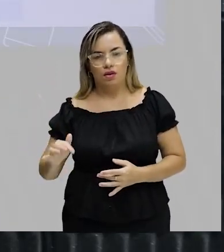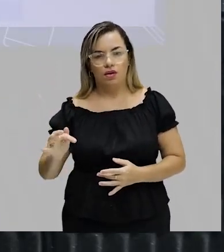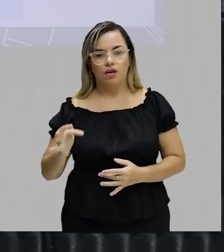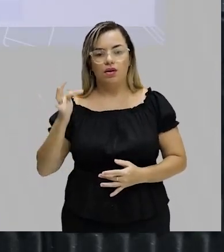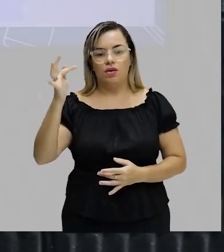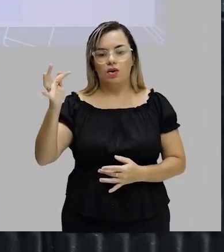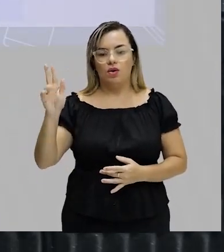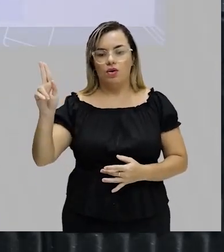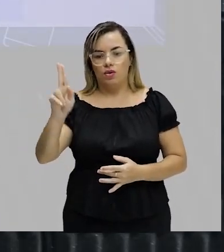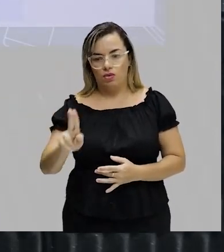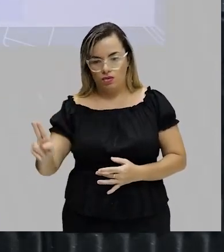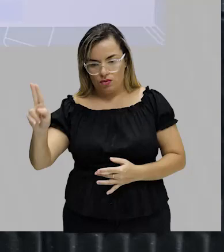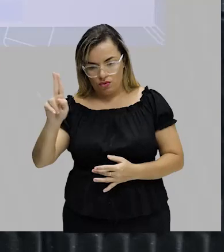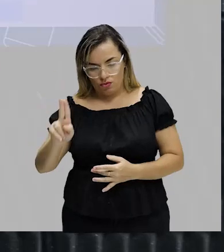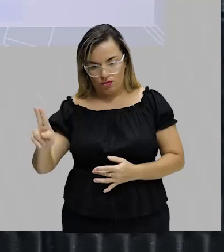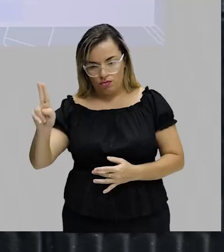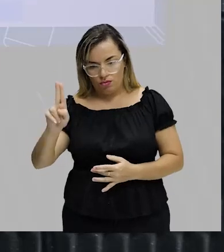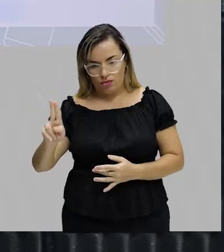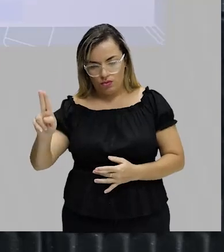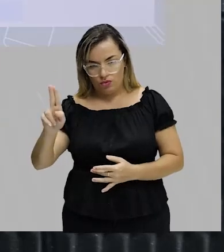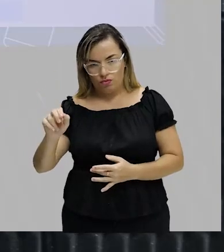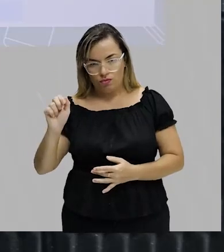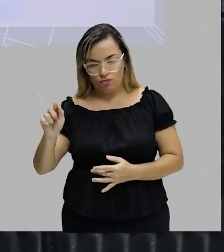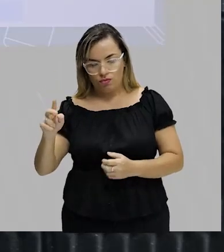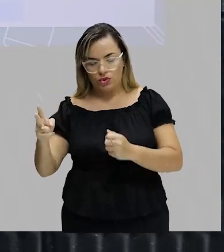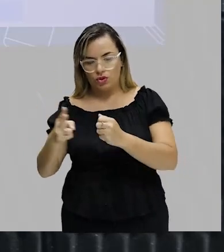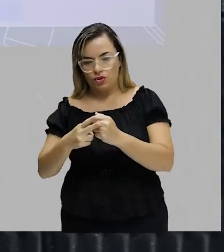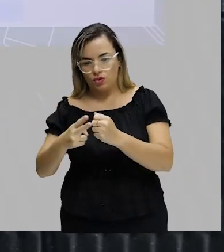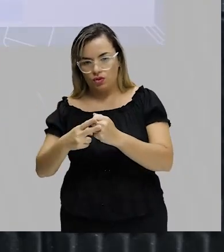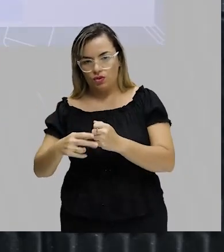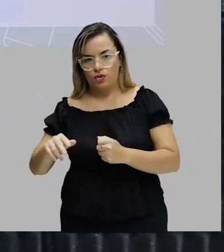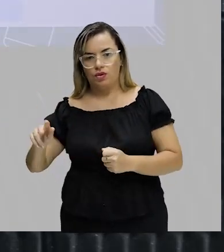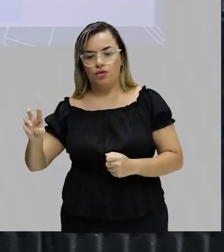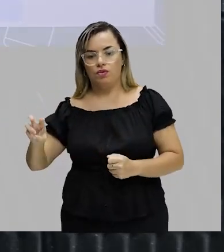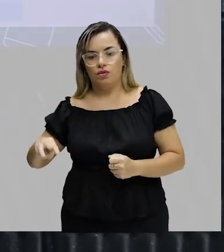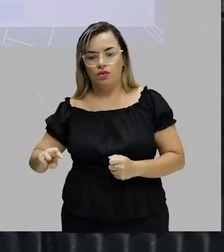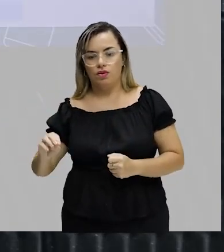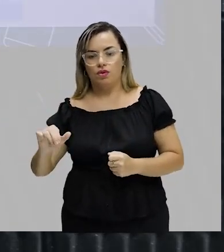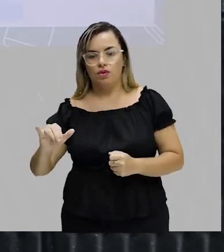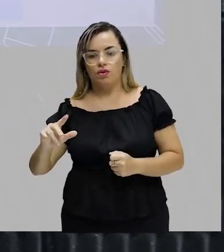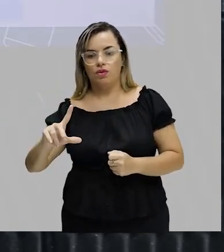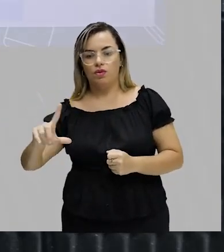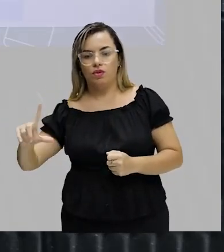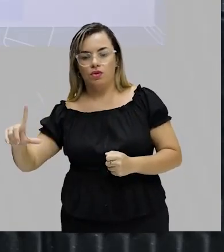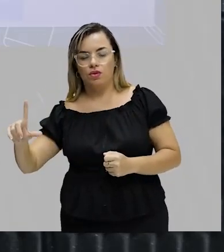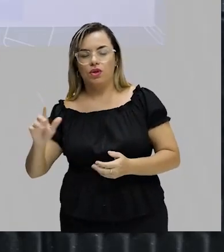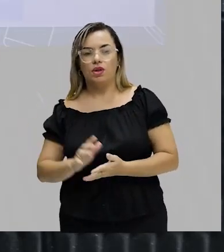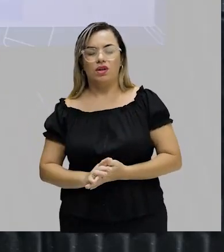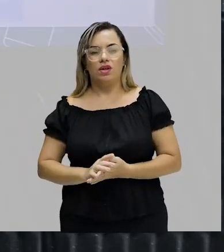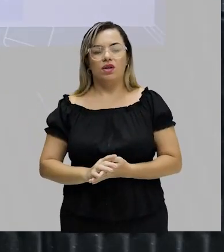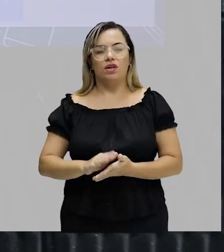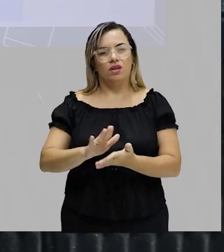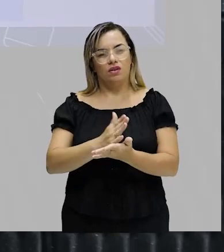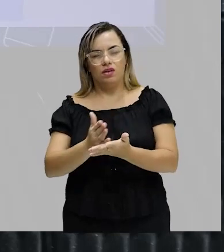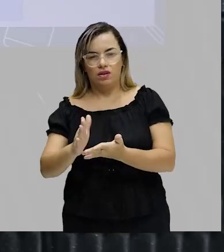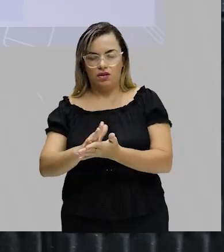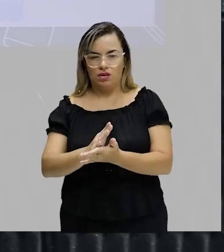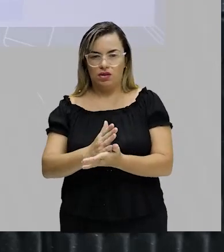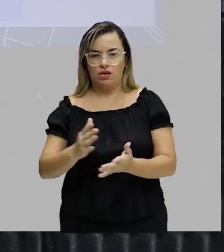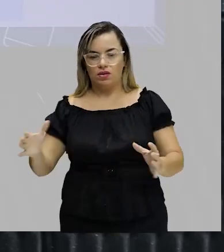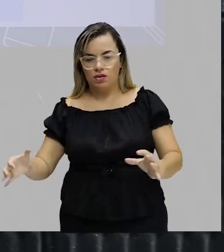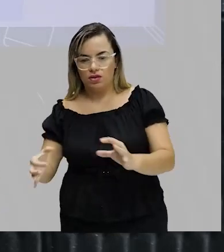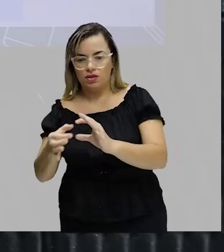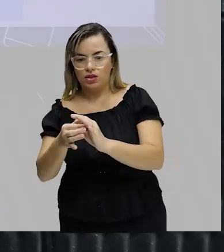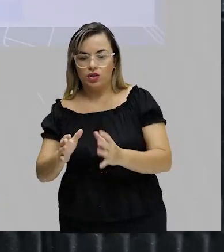verbo auxiliar. Will é um desses verbos e tem outras construções também. O verbo principal, ele vai